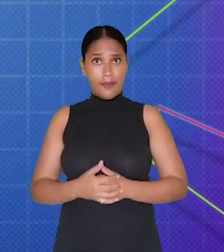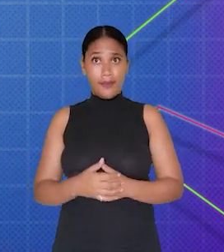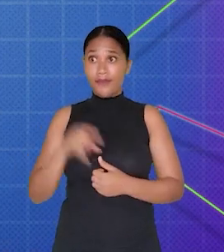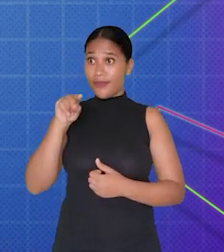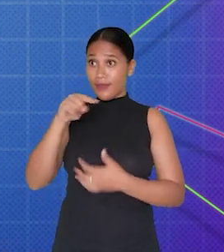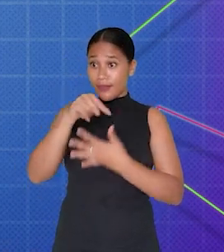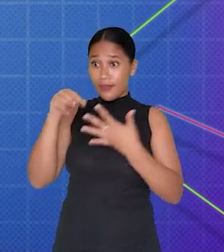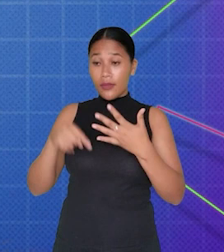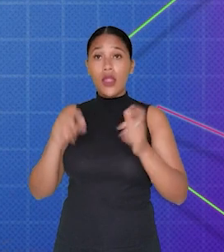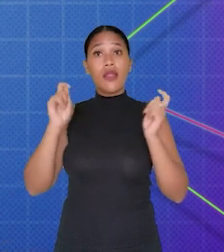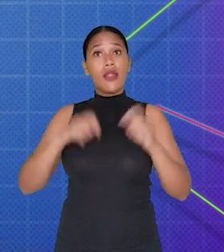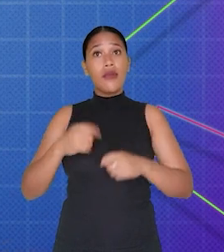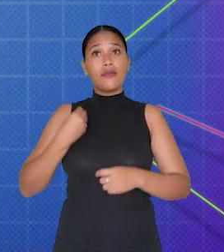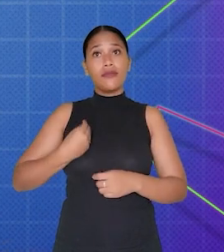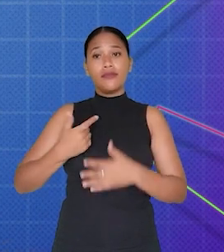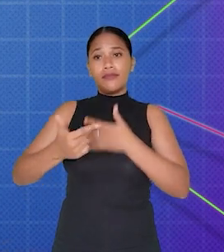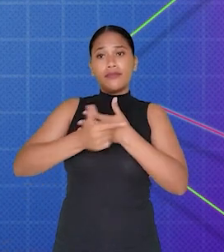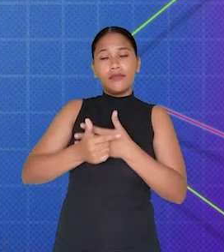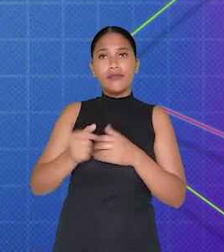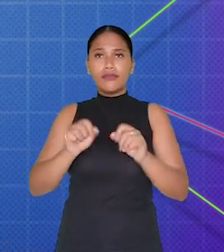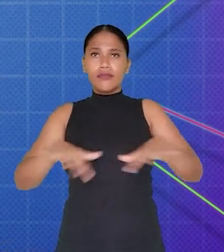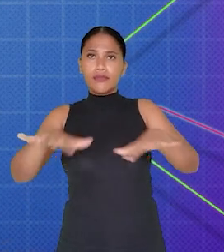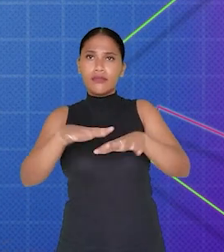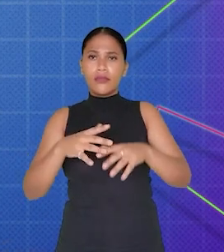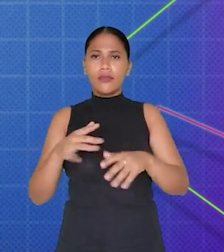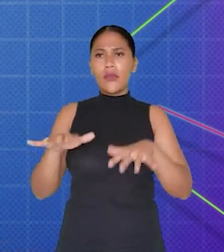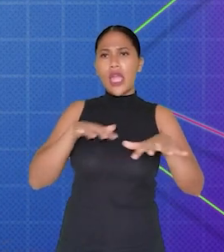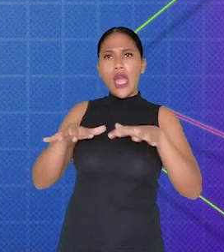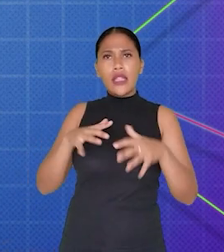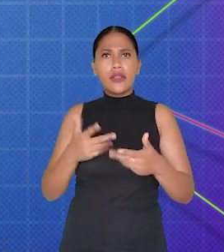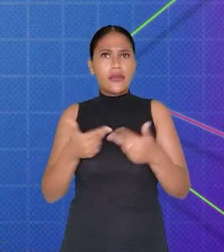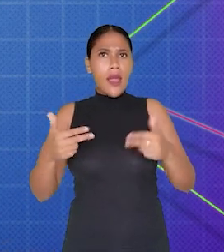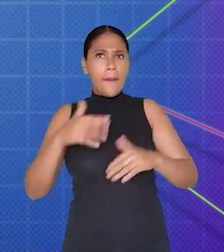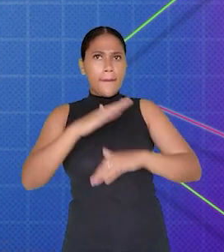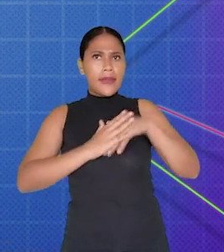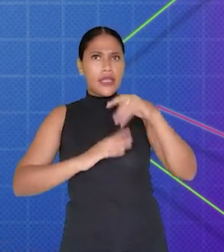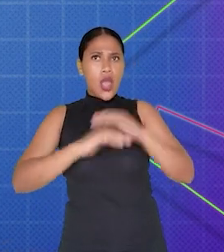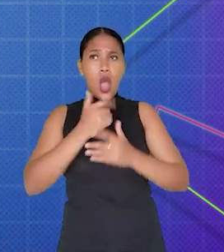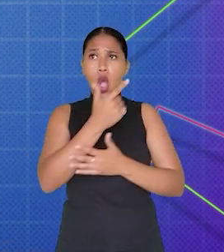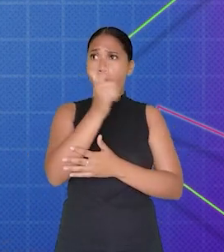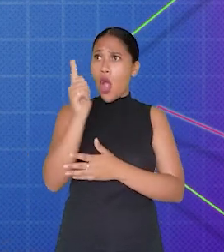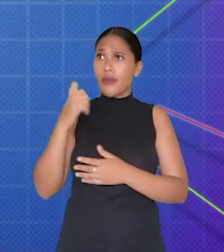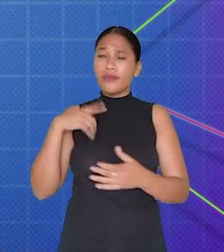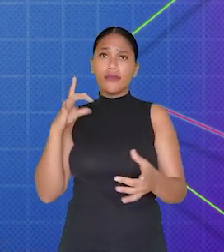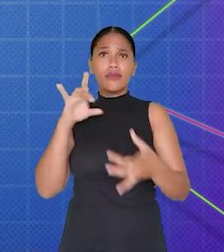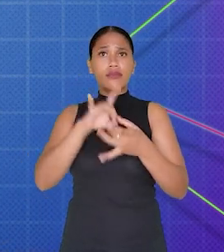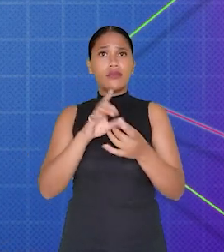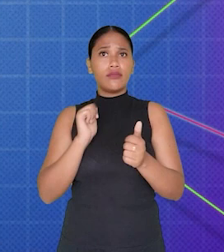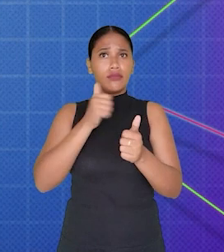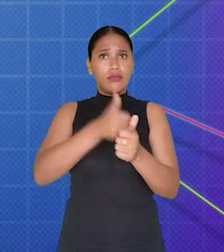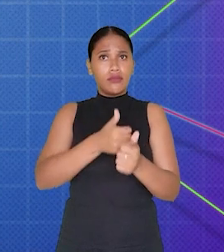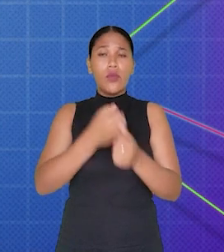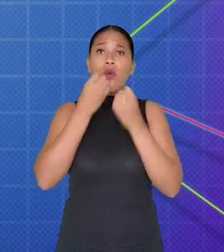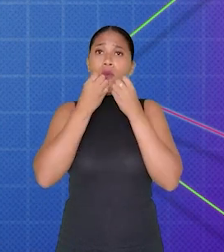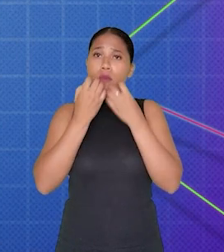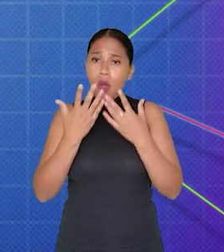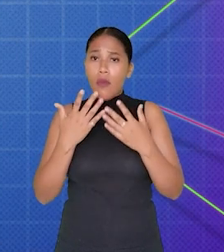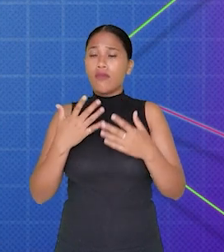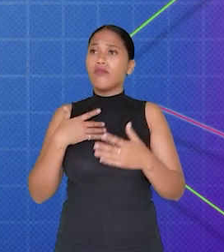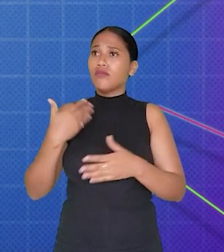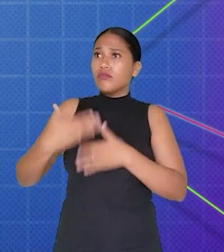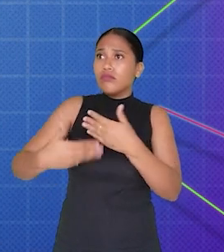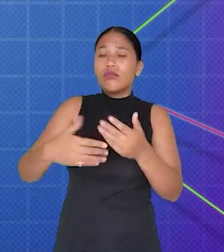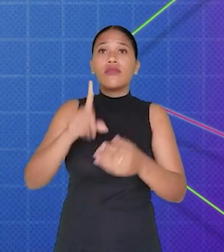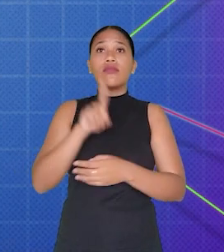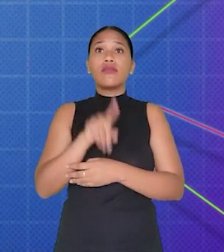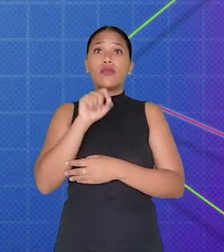tempo. Esses elementos podem incluir personagens, cenários, mecânicas, habilidades e outros recursos que compõem a experiência de um jogo. Um bom